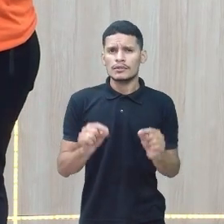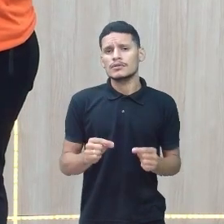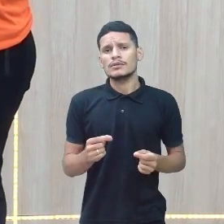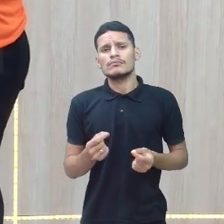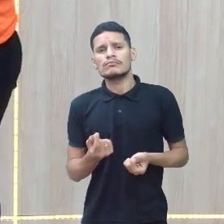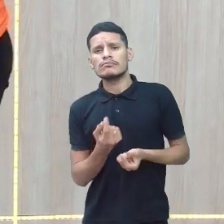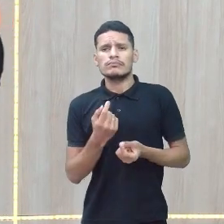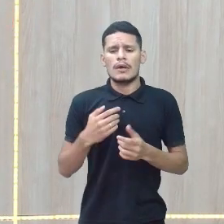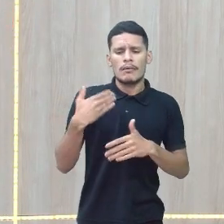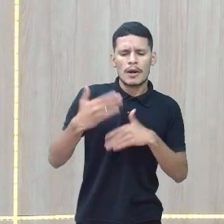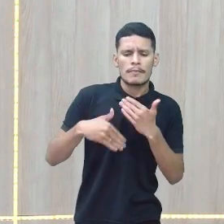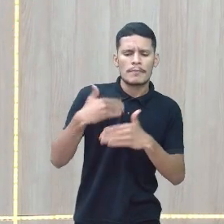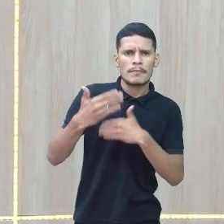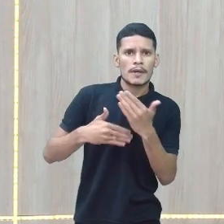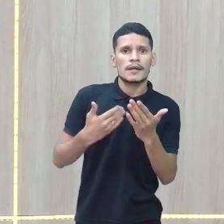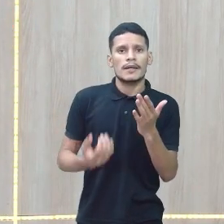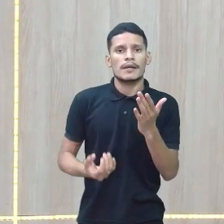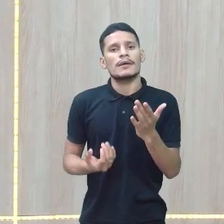construindo mais uma